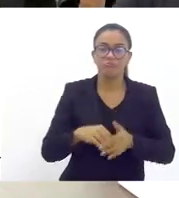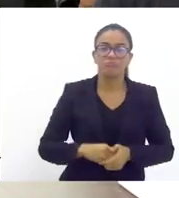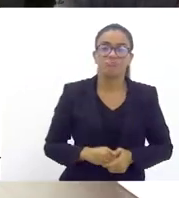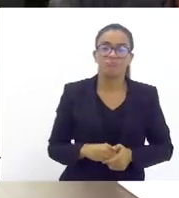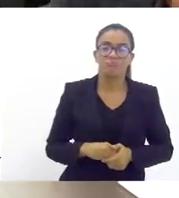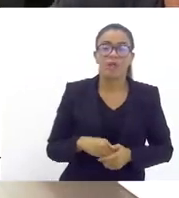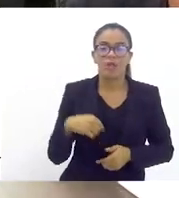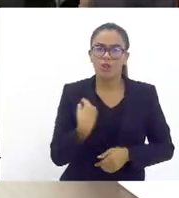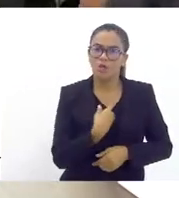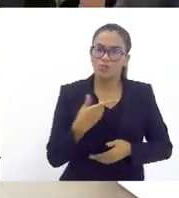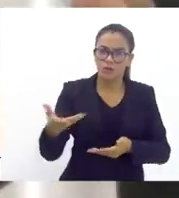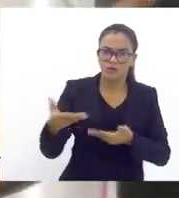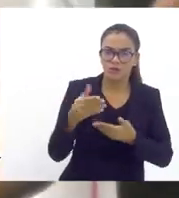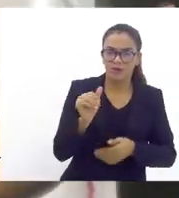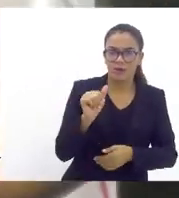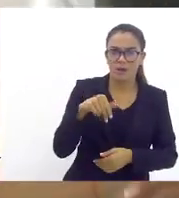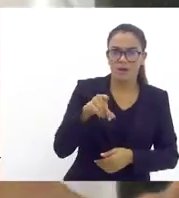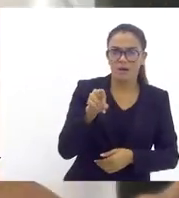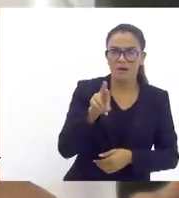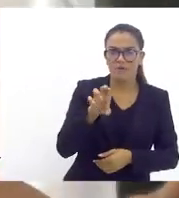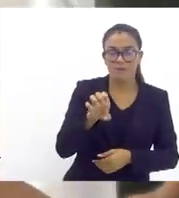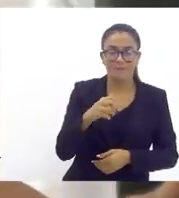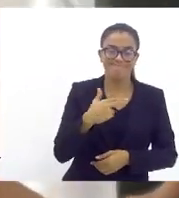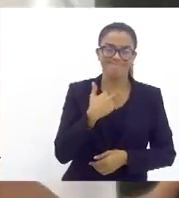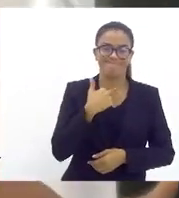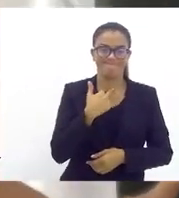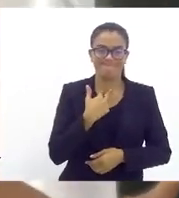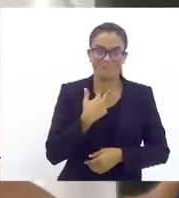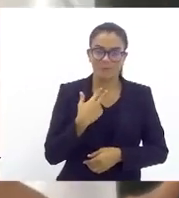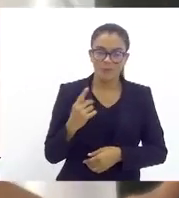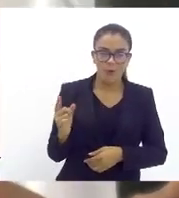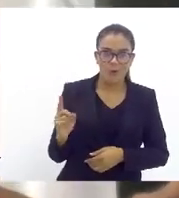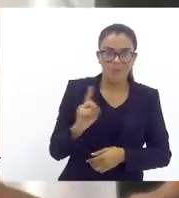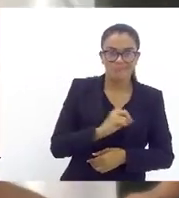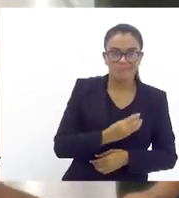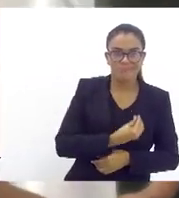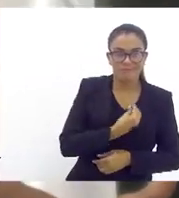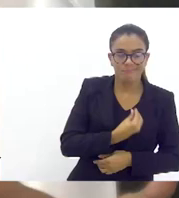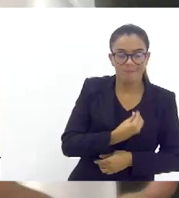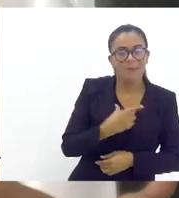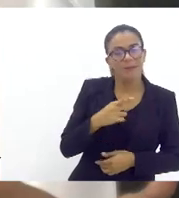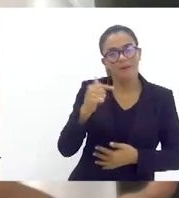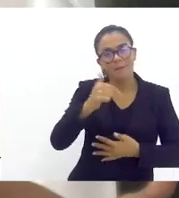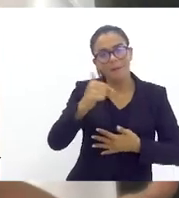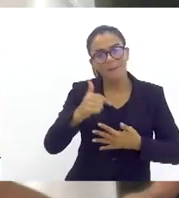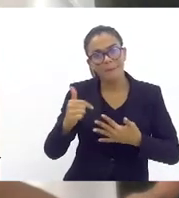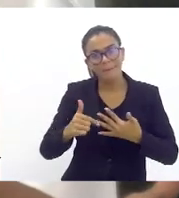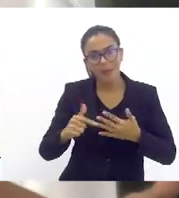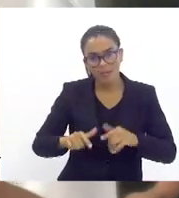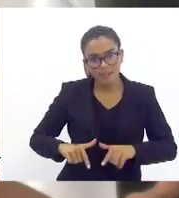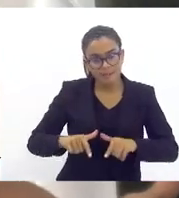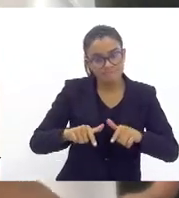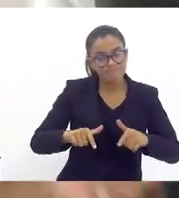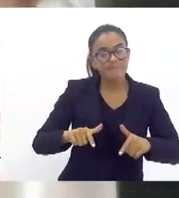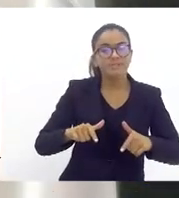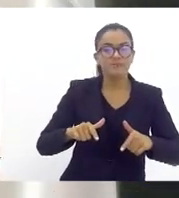A gente convidou a Andréa Brasil, que não pôde estar, mas há uma série de iniciativas que